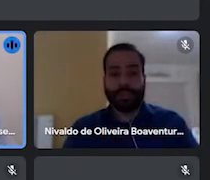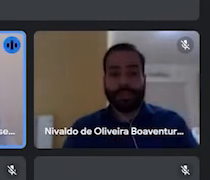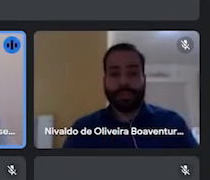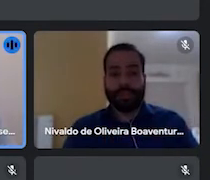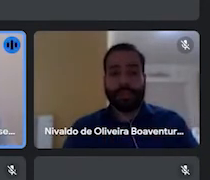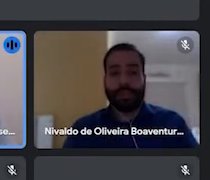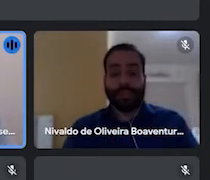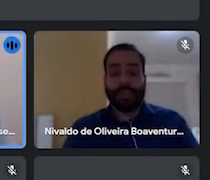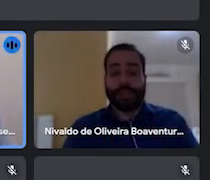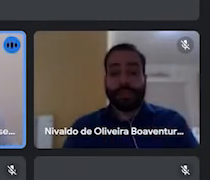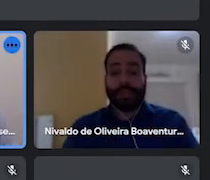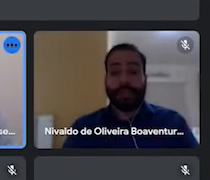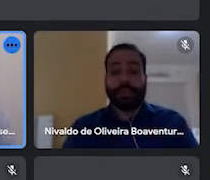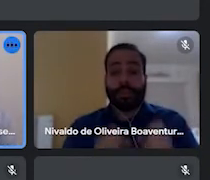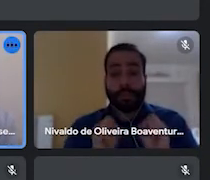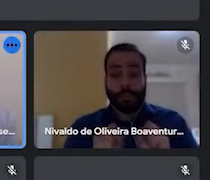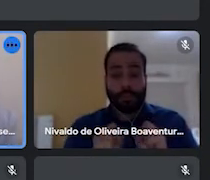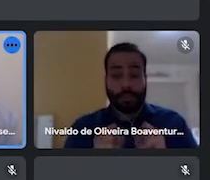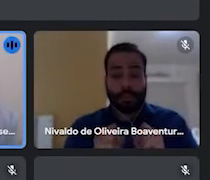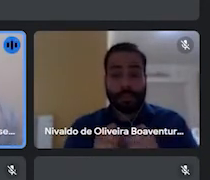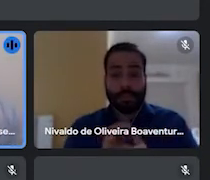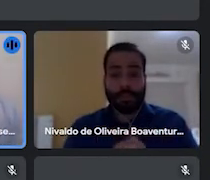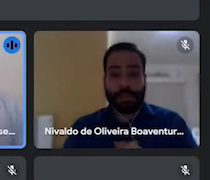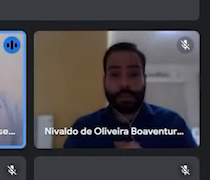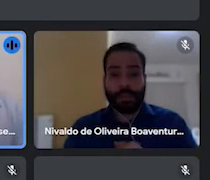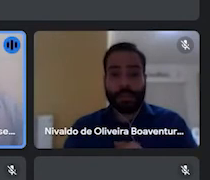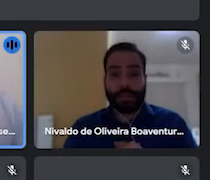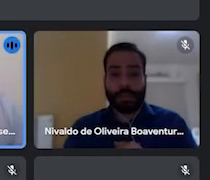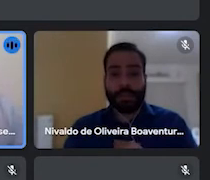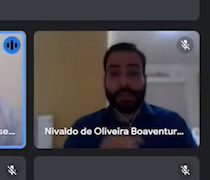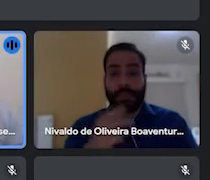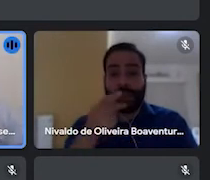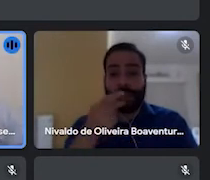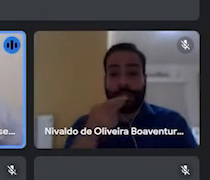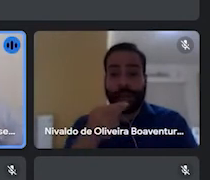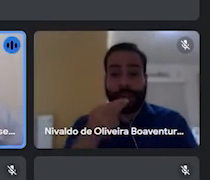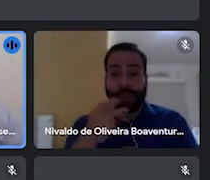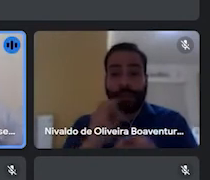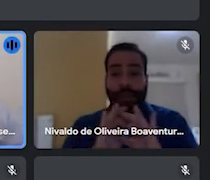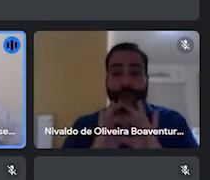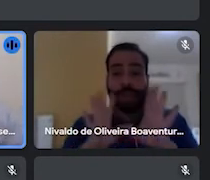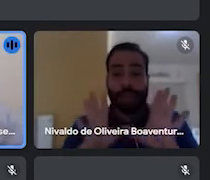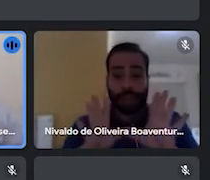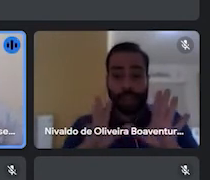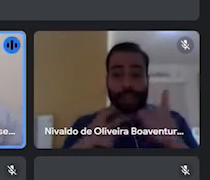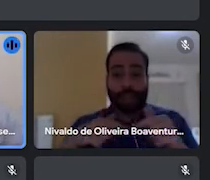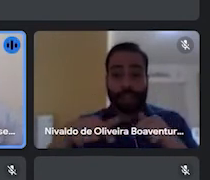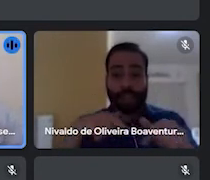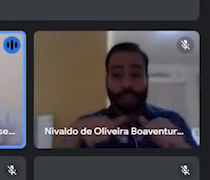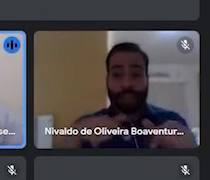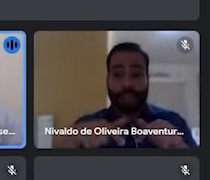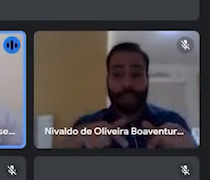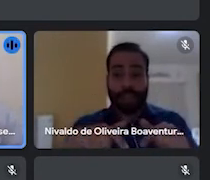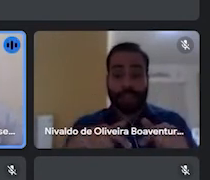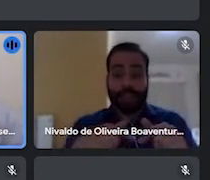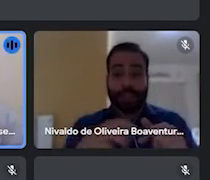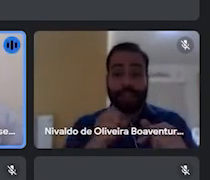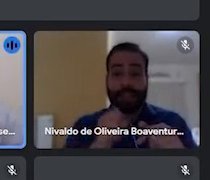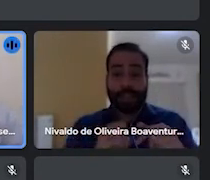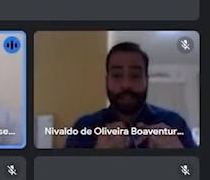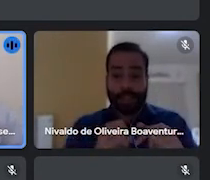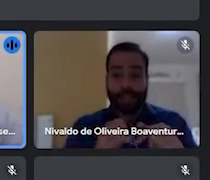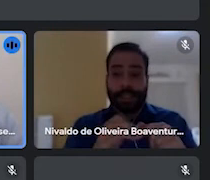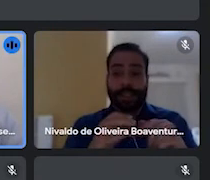são consideradas as instalações elétricas liberadas para trabalho mediante os procedimentos